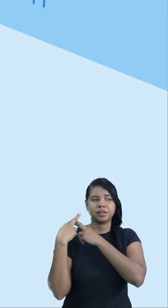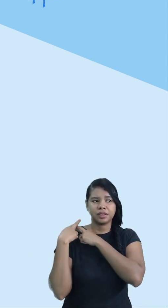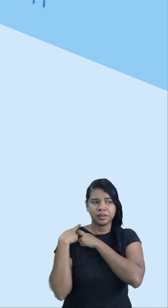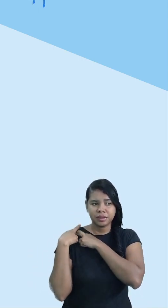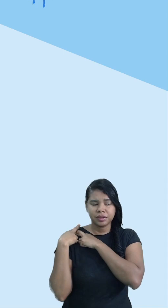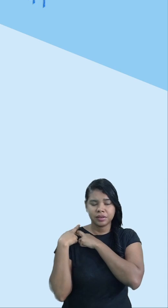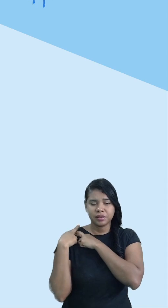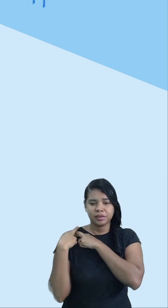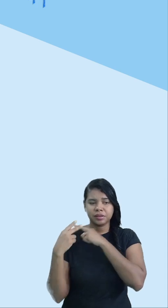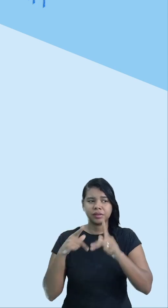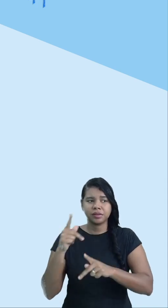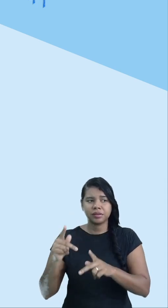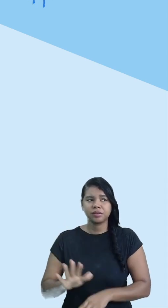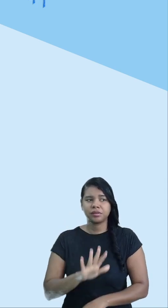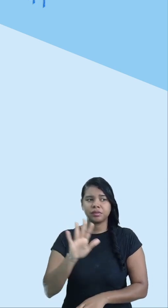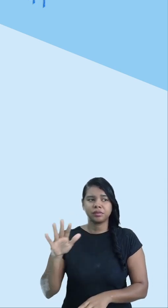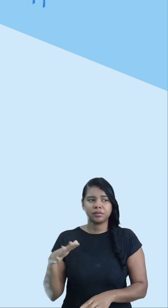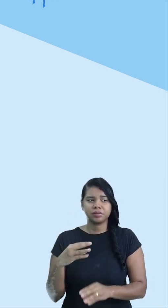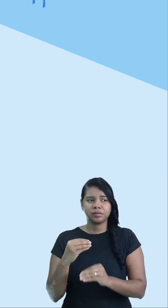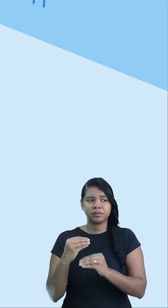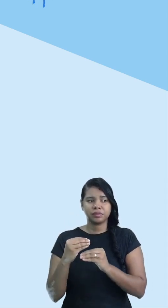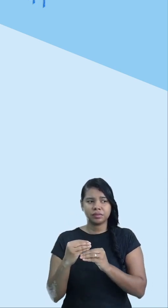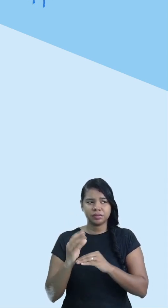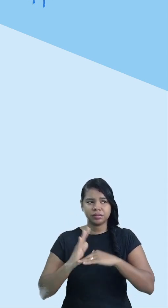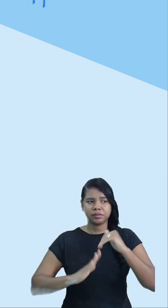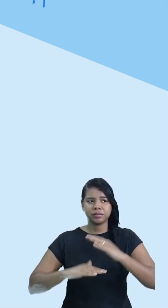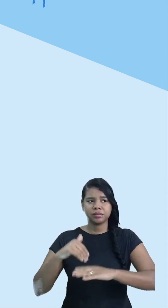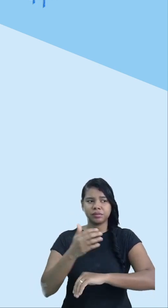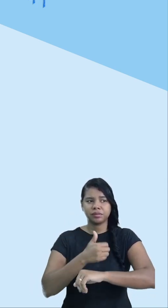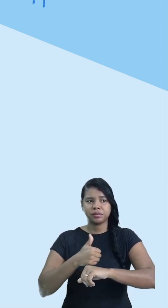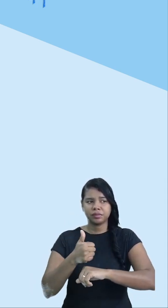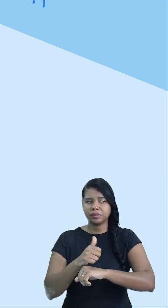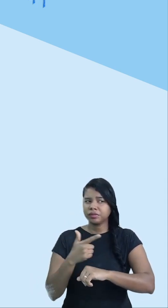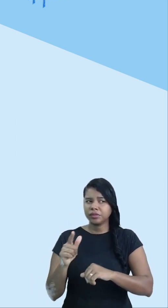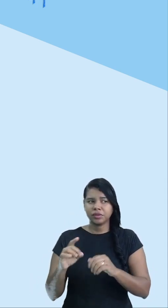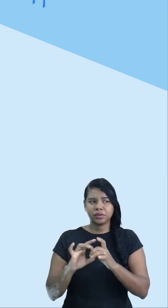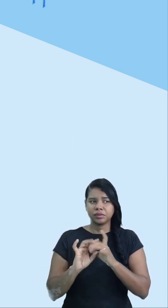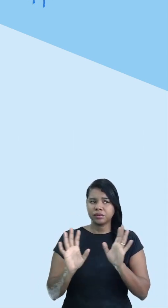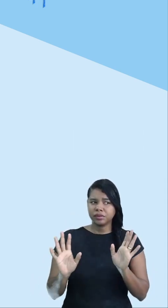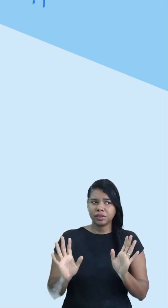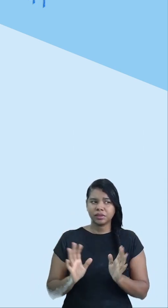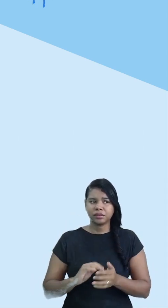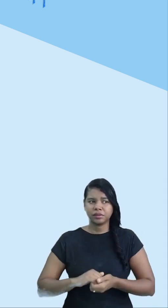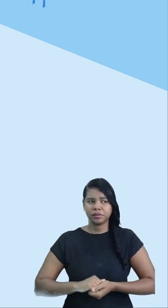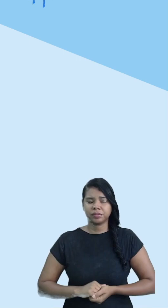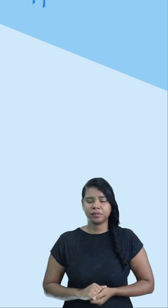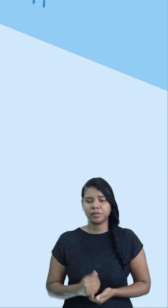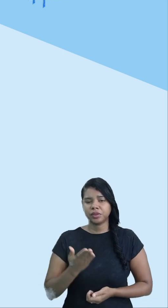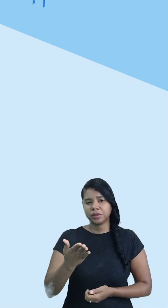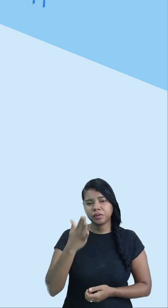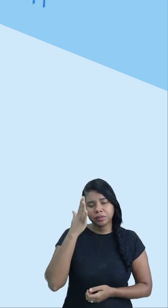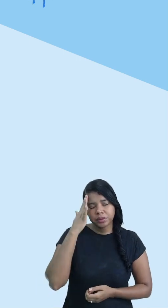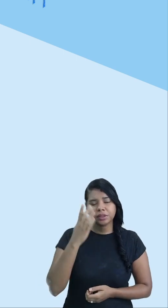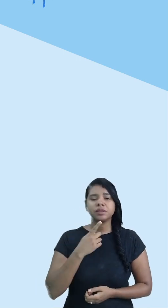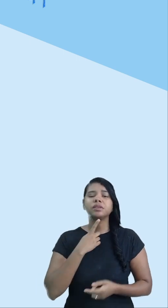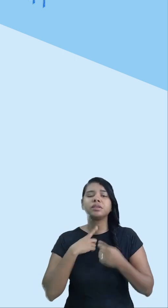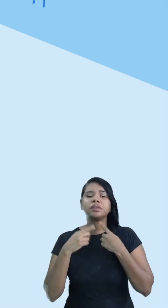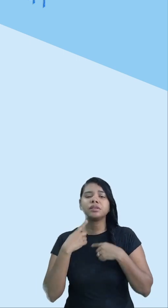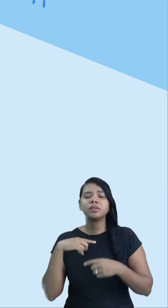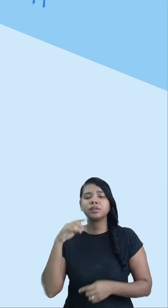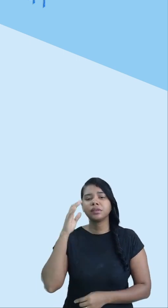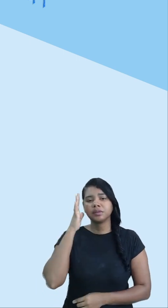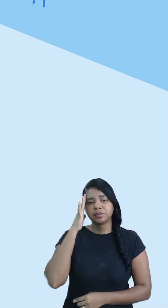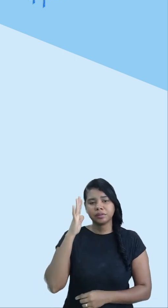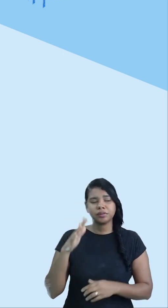esse público e precisa fazer um trabalho profissional e não de qualquer forma ou então da forma como você deseja. Tem que